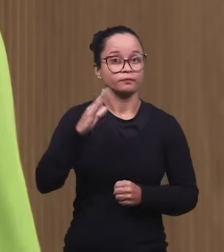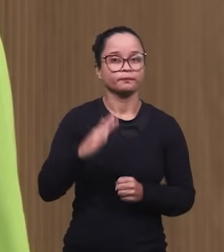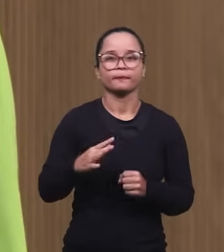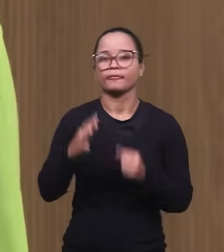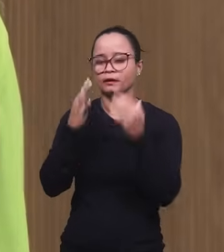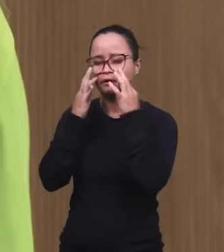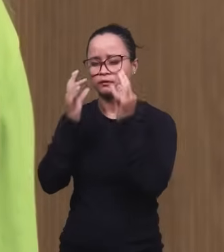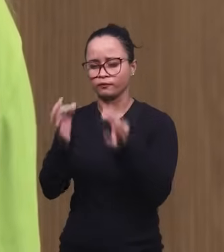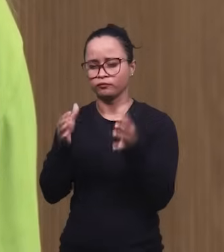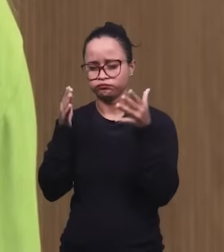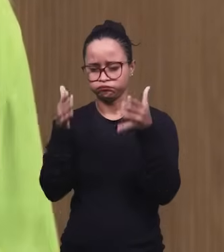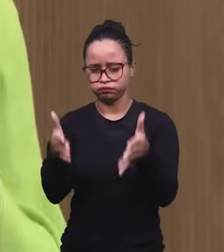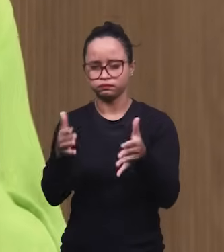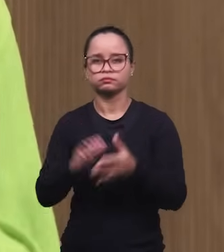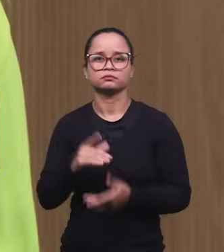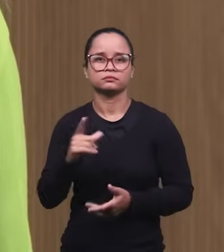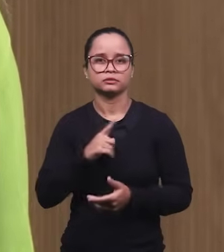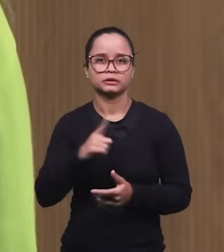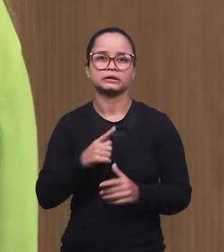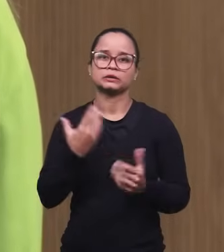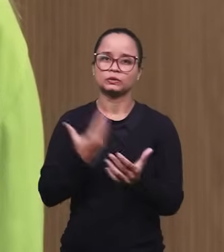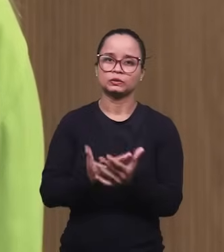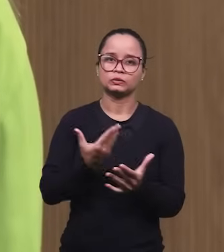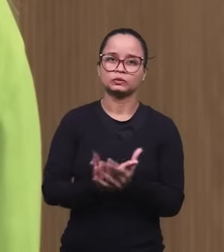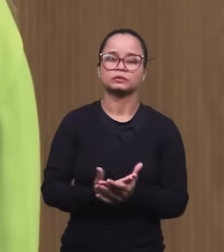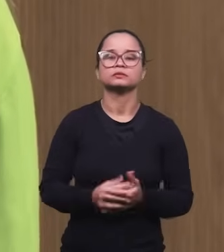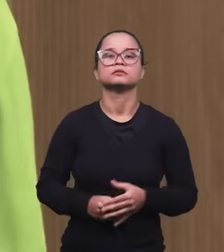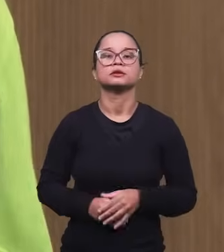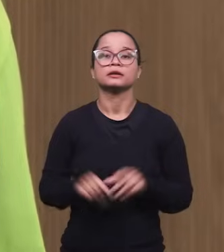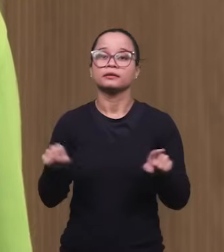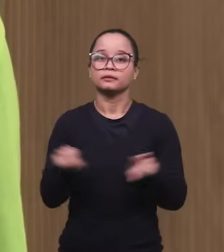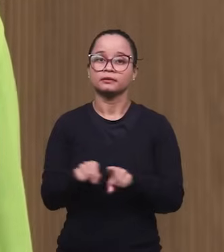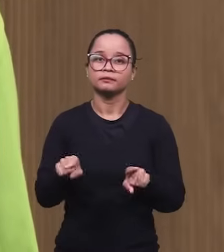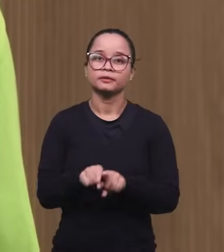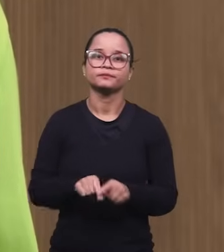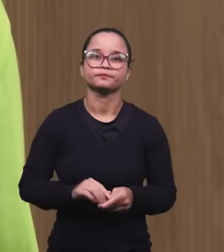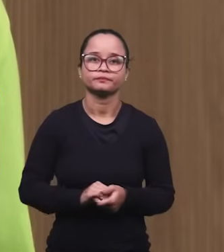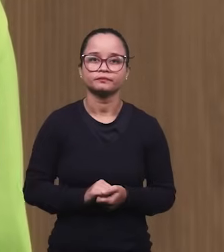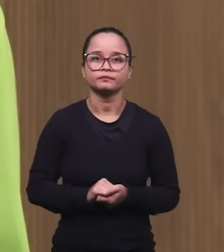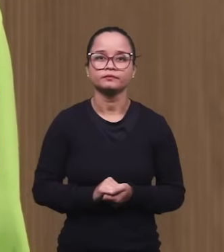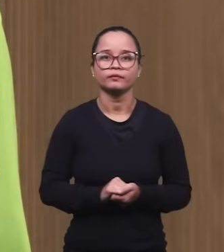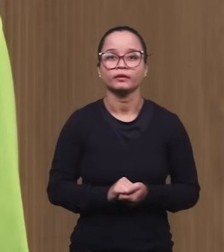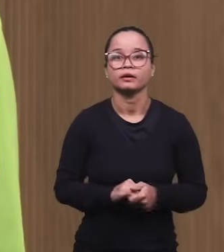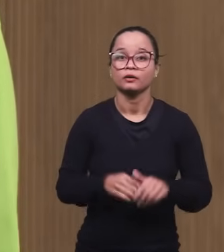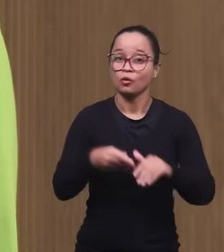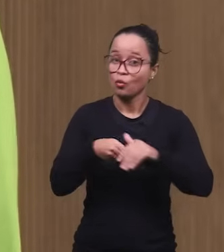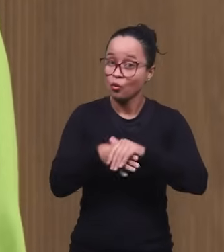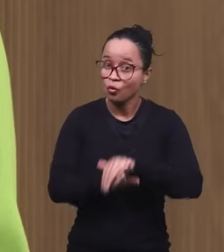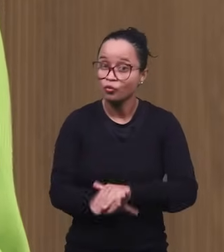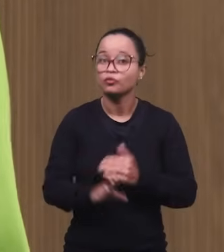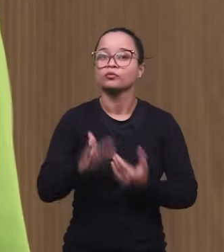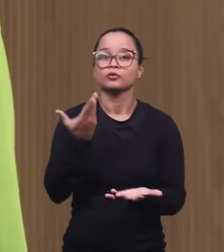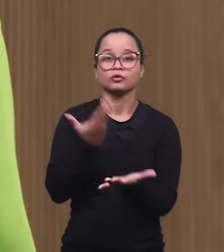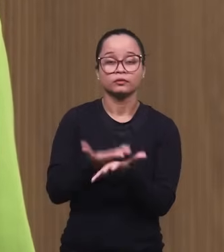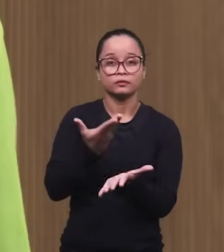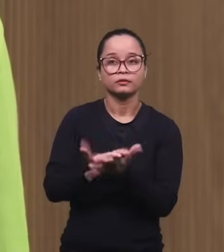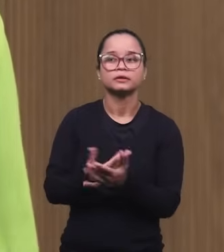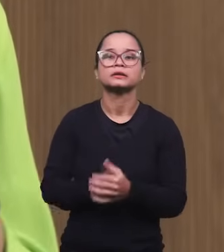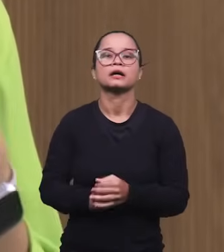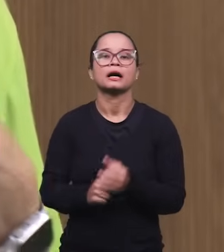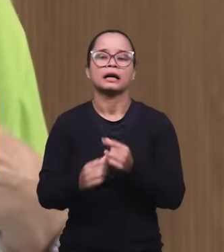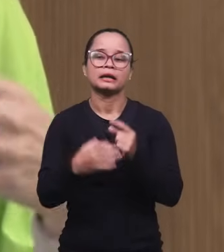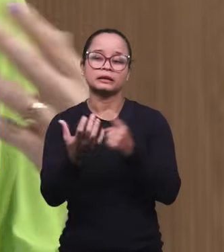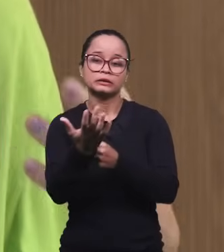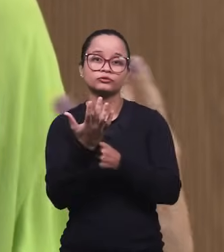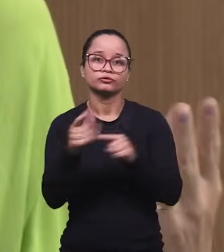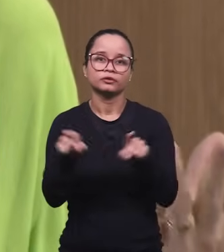desenvolve a concentração, o foco nos estudos. E, além disso, o hábito de estudo ajuda muito